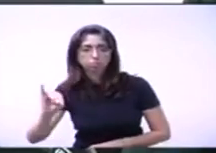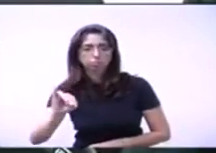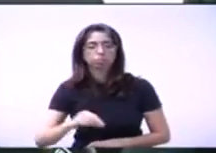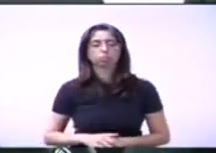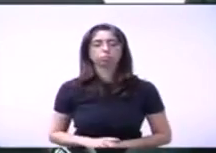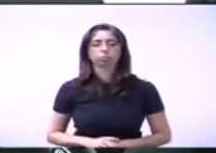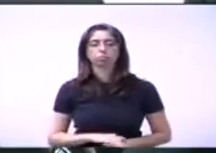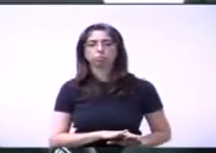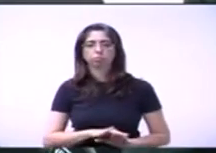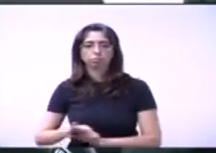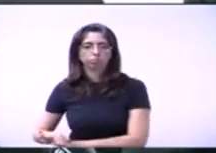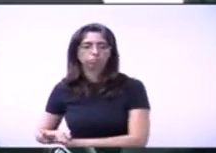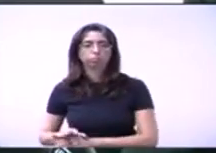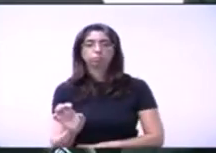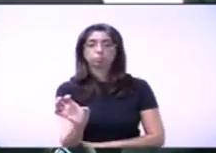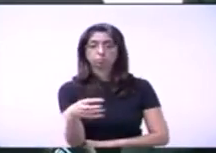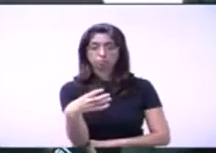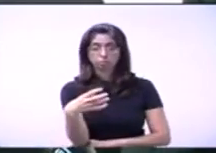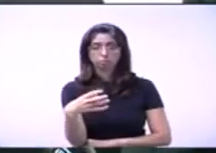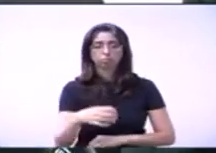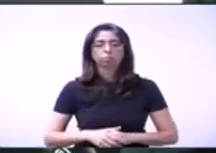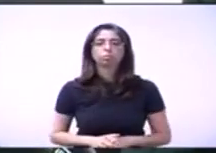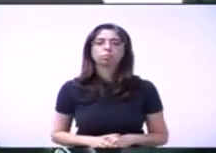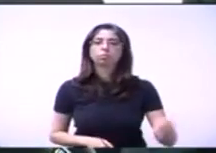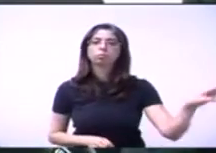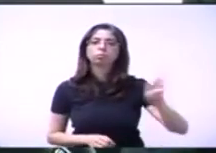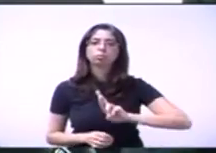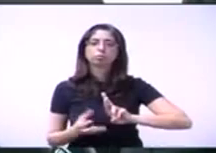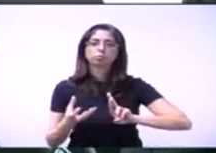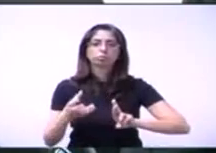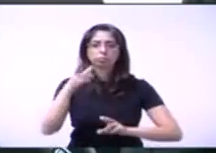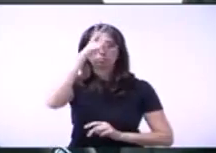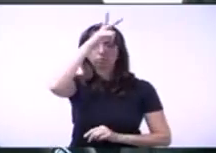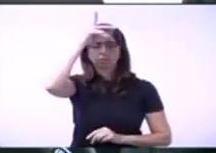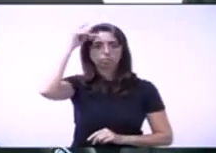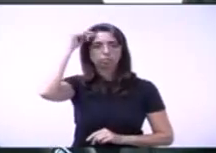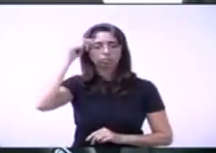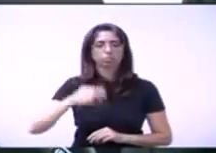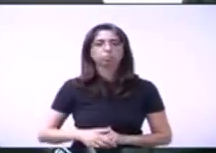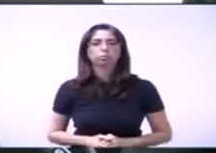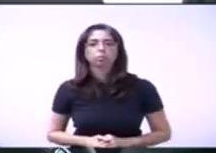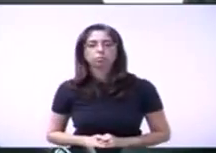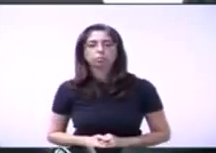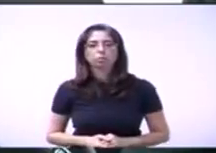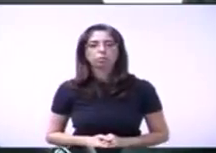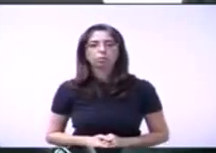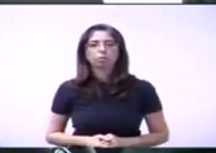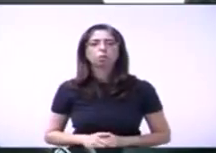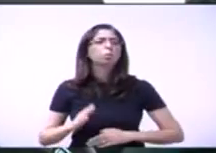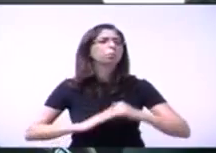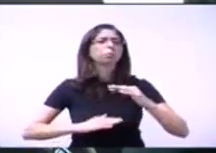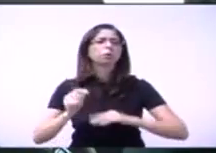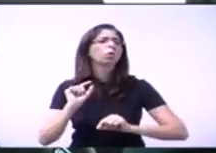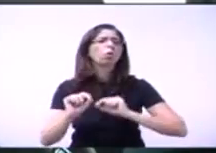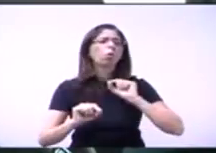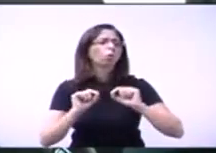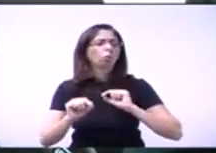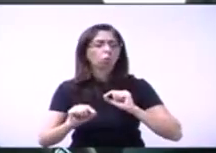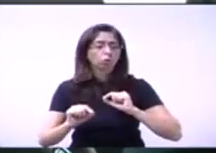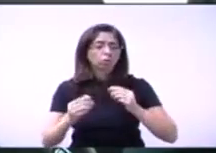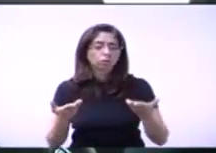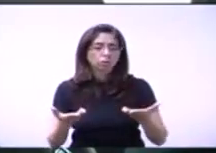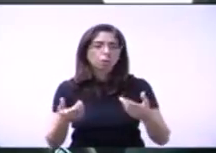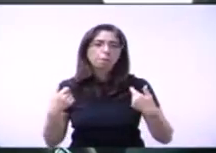138, do vereador Tiguila Paz, requer informações ao Executivo quanto às ações para retirada